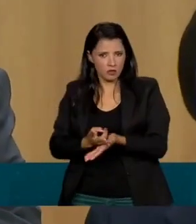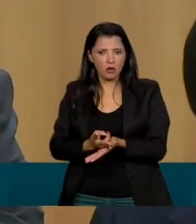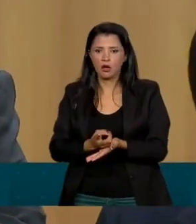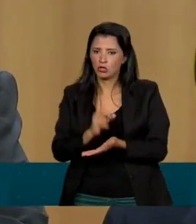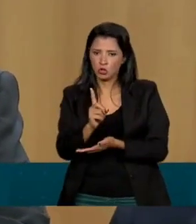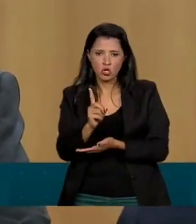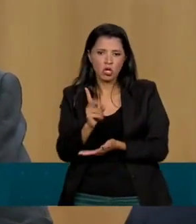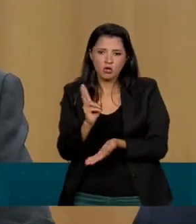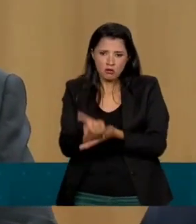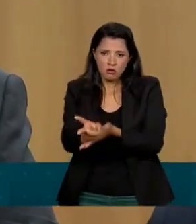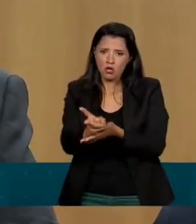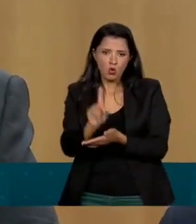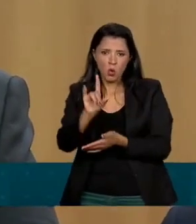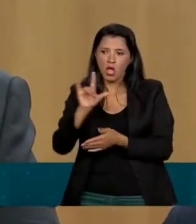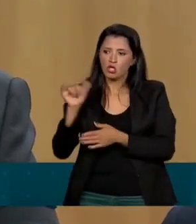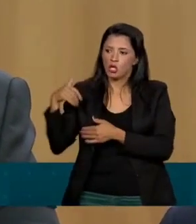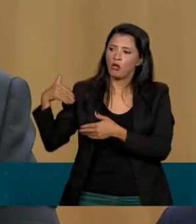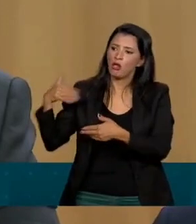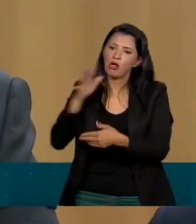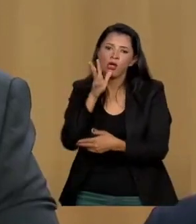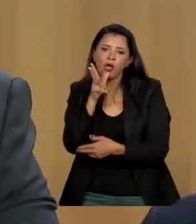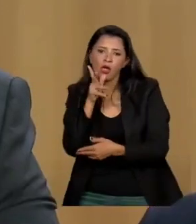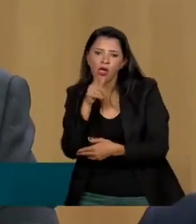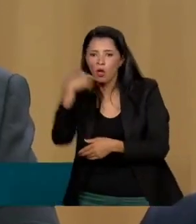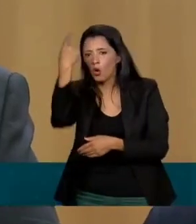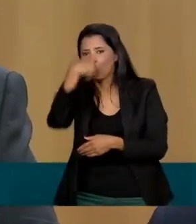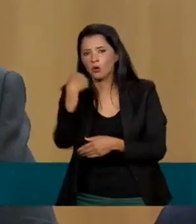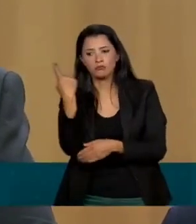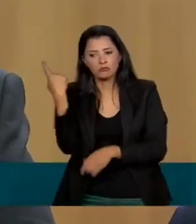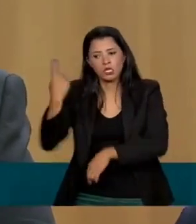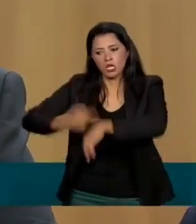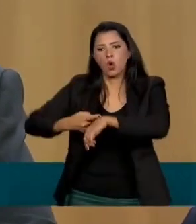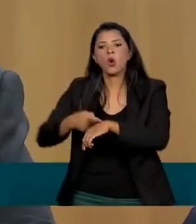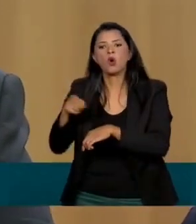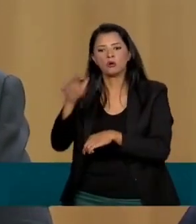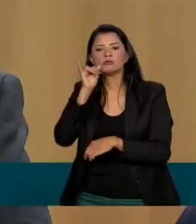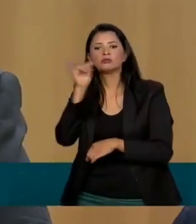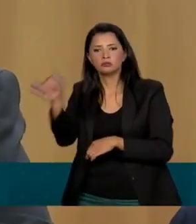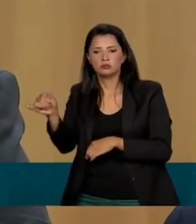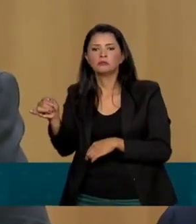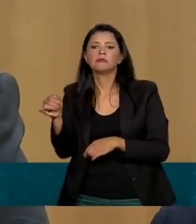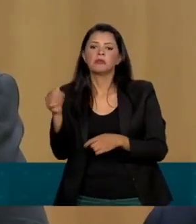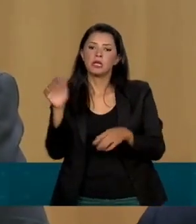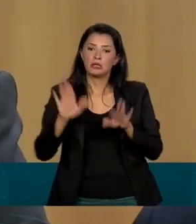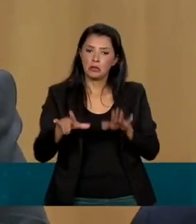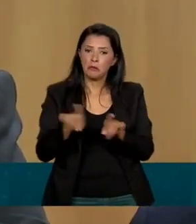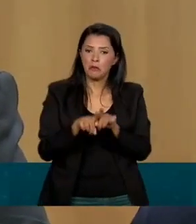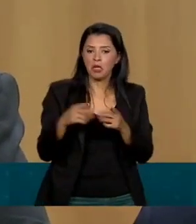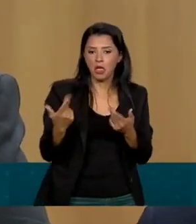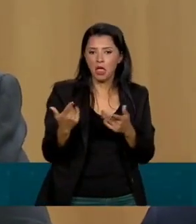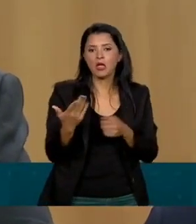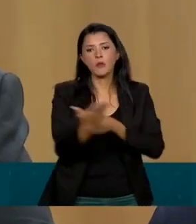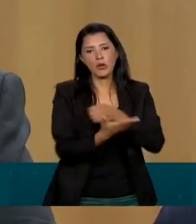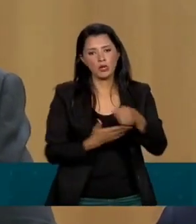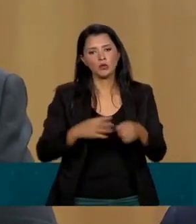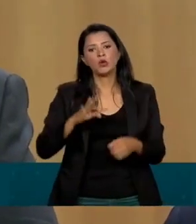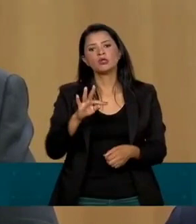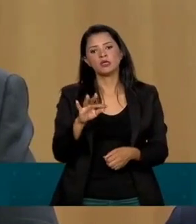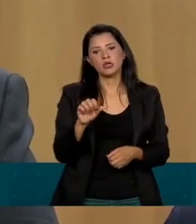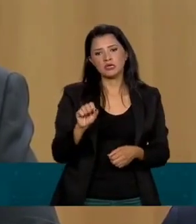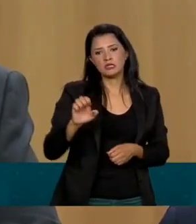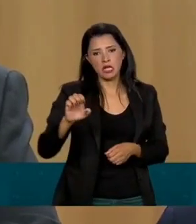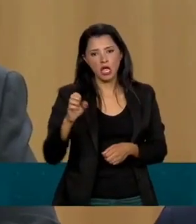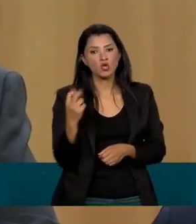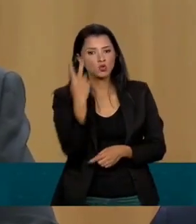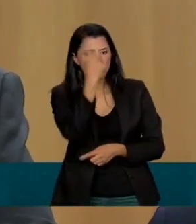é dias, horas. Provavelmente vamos adotar o mesmo parâmetro do TSE, 2